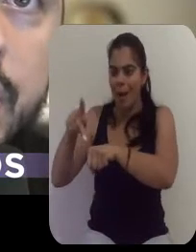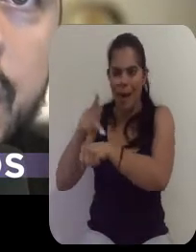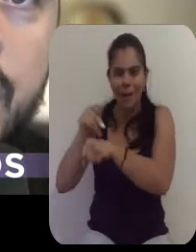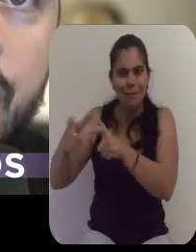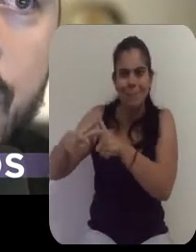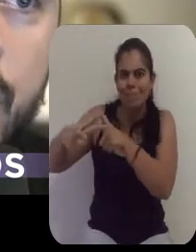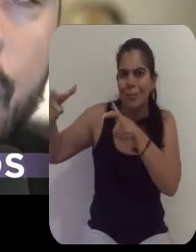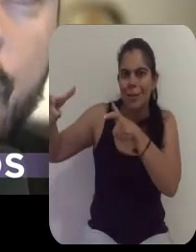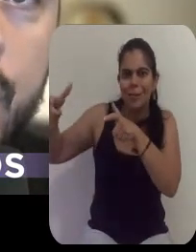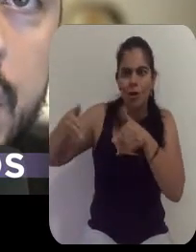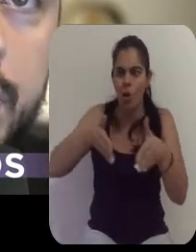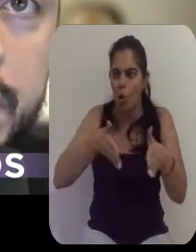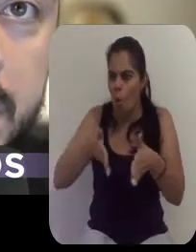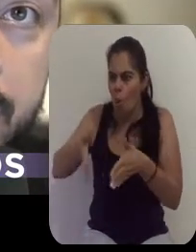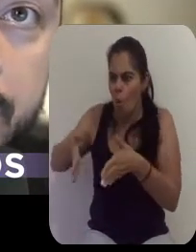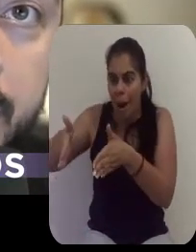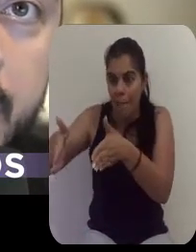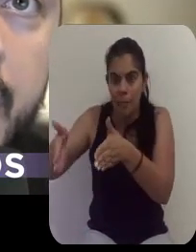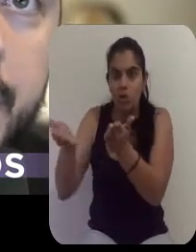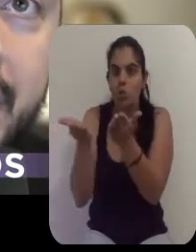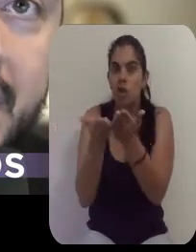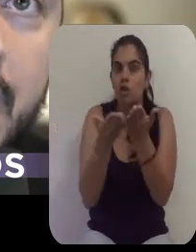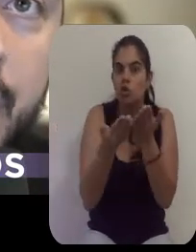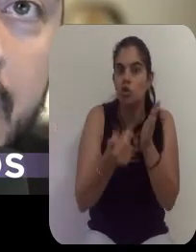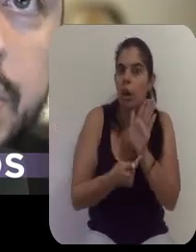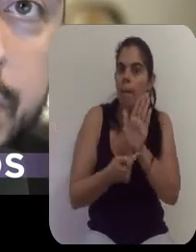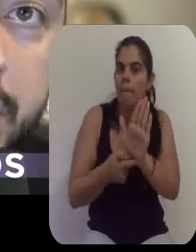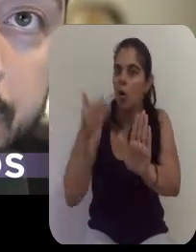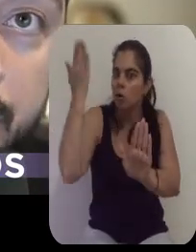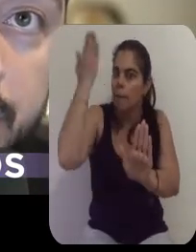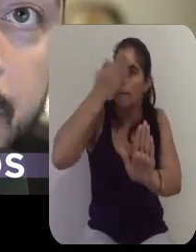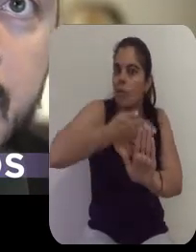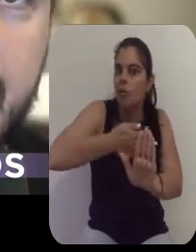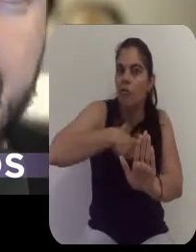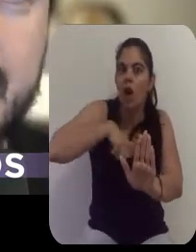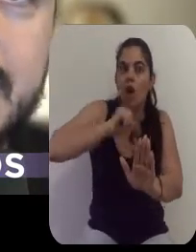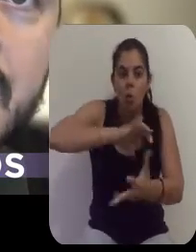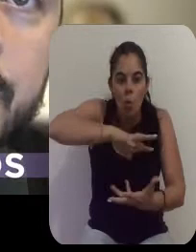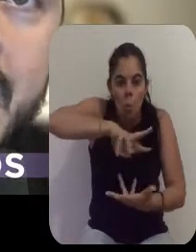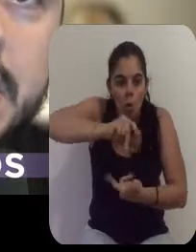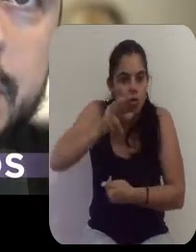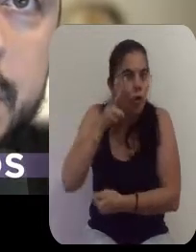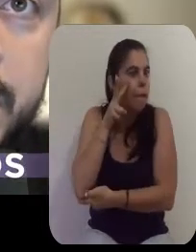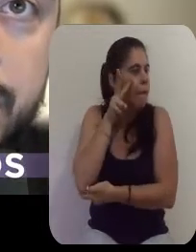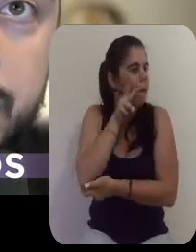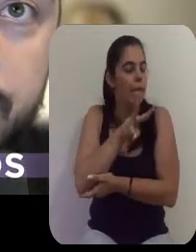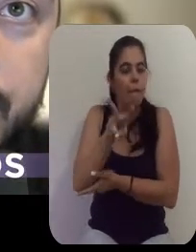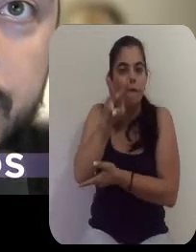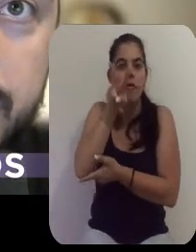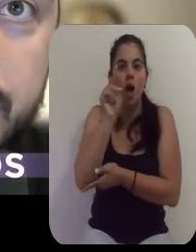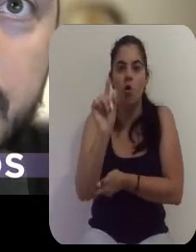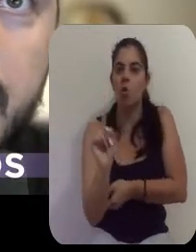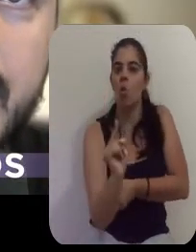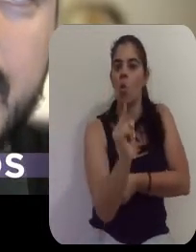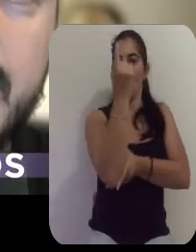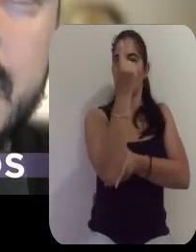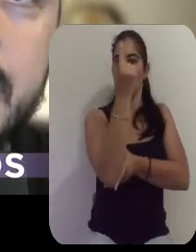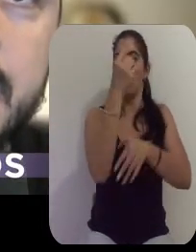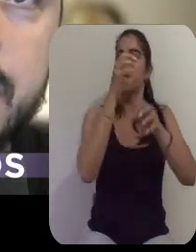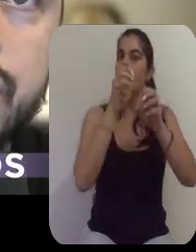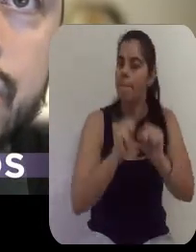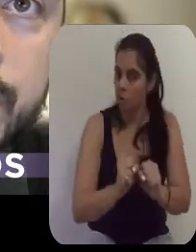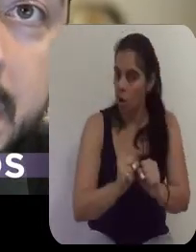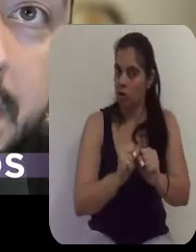vendo como o único possível para evitar um grande número de mortos é testar ao máximo as pessoas com vírus